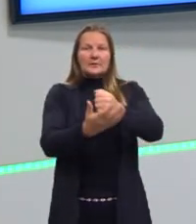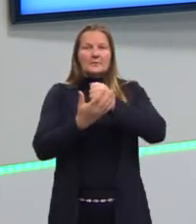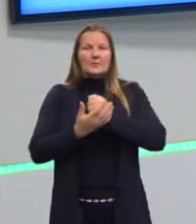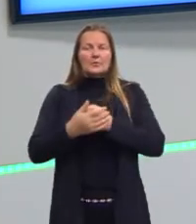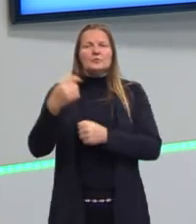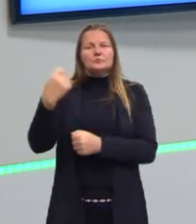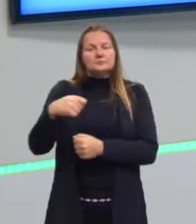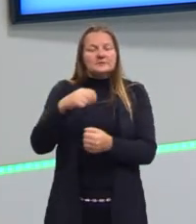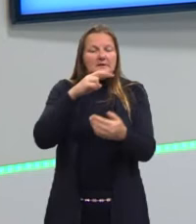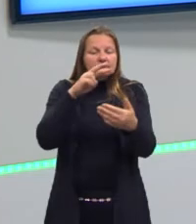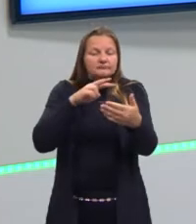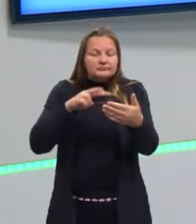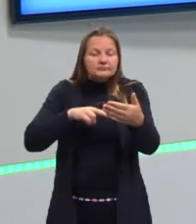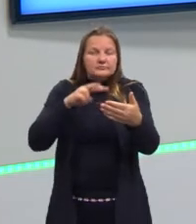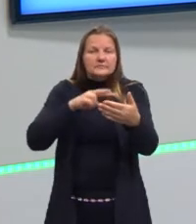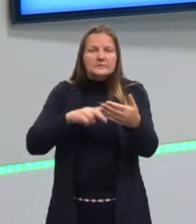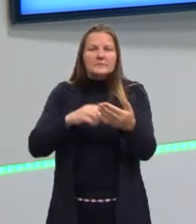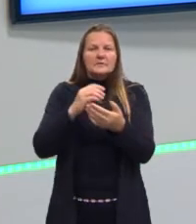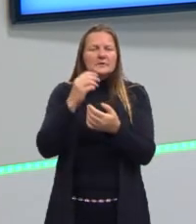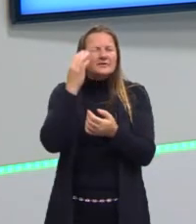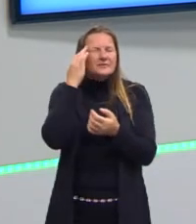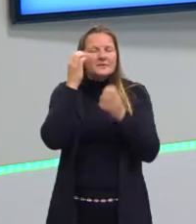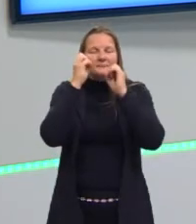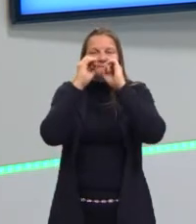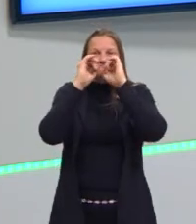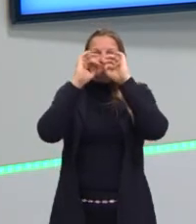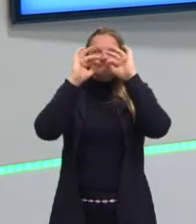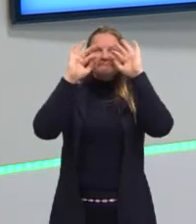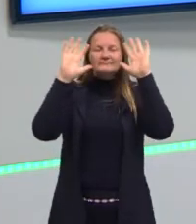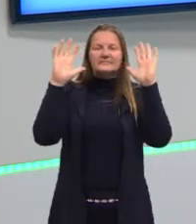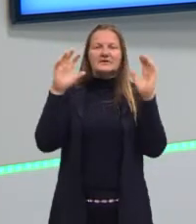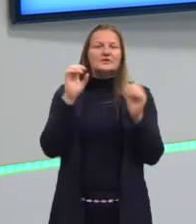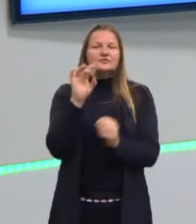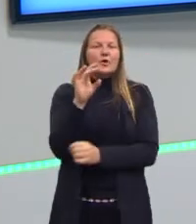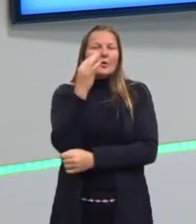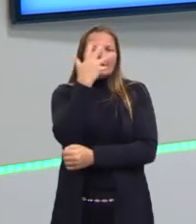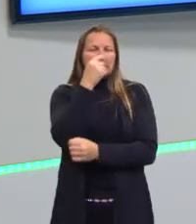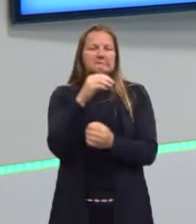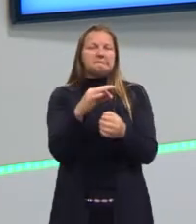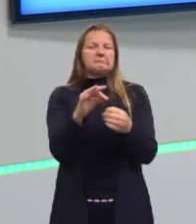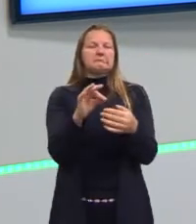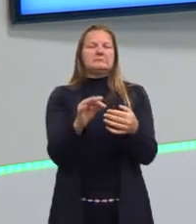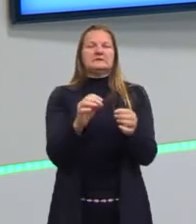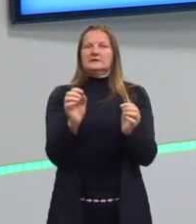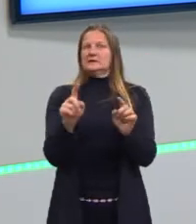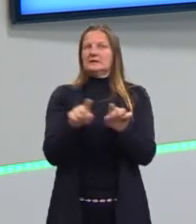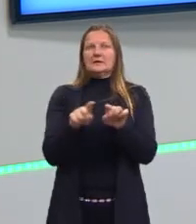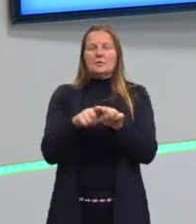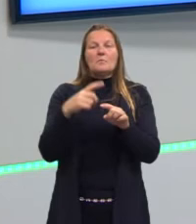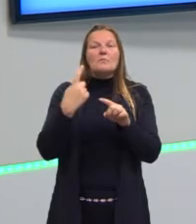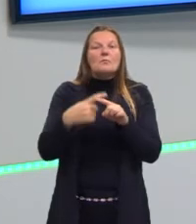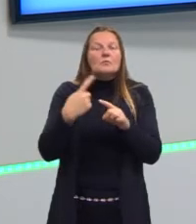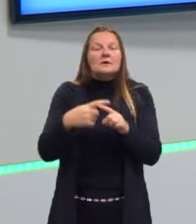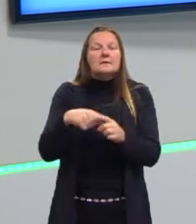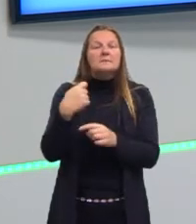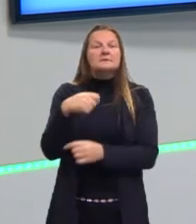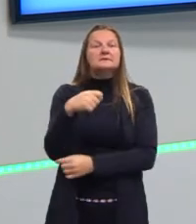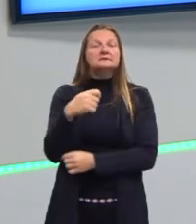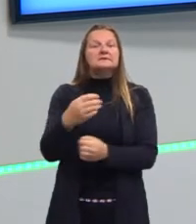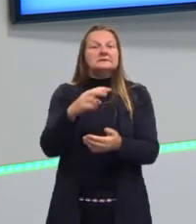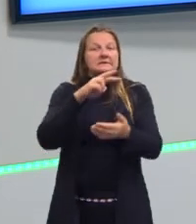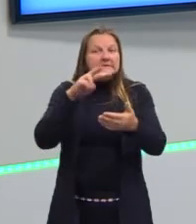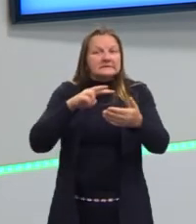lido é para ser interpretado ele não tá lá para bonito pode ter certeza disso porque que ele não falava bonito